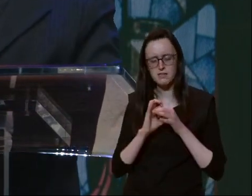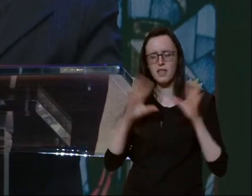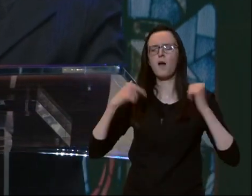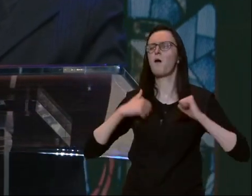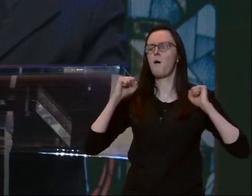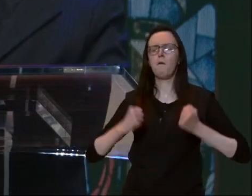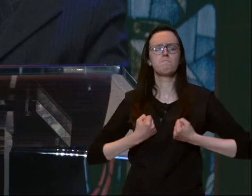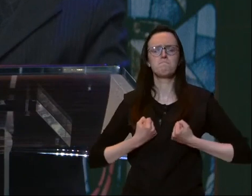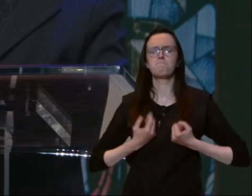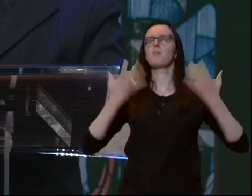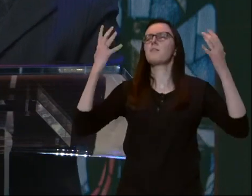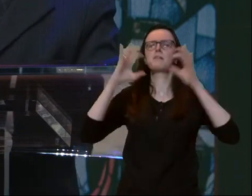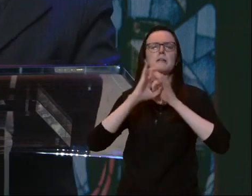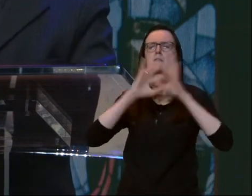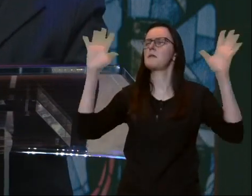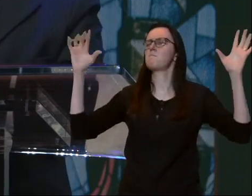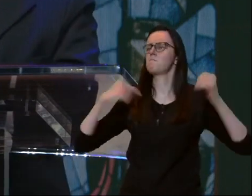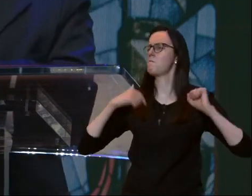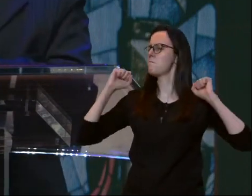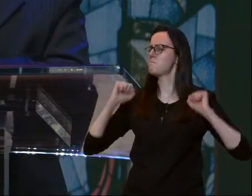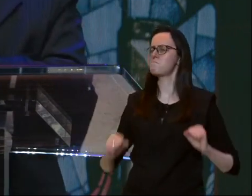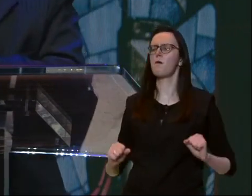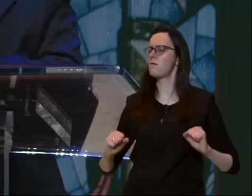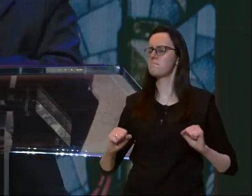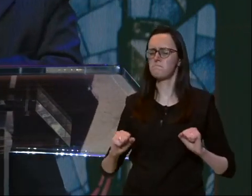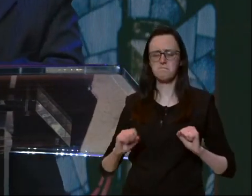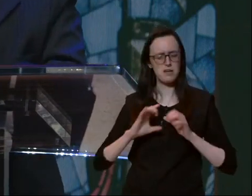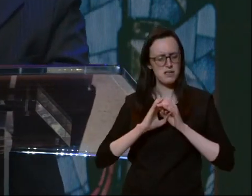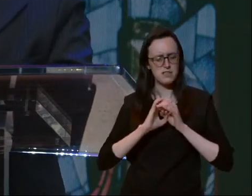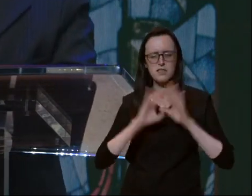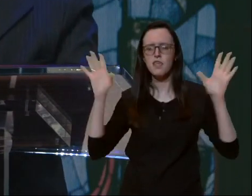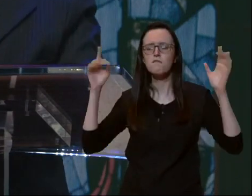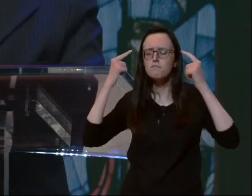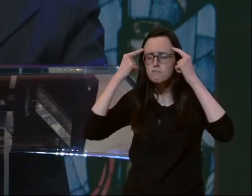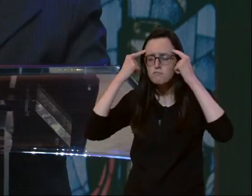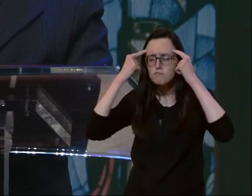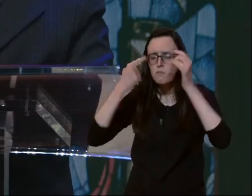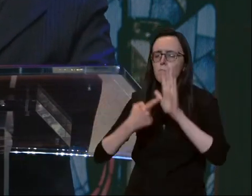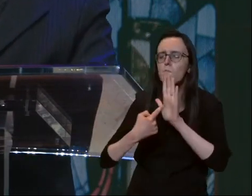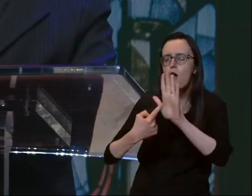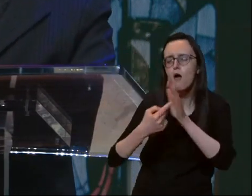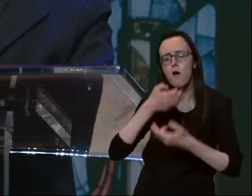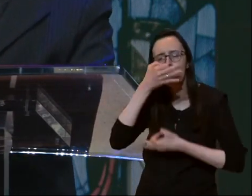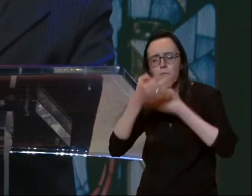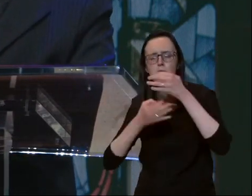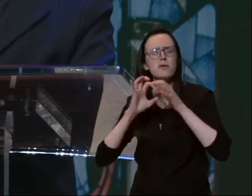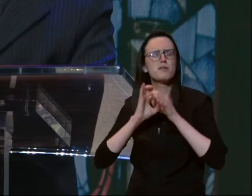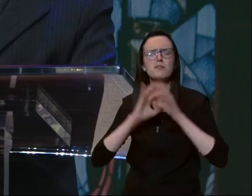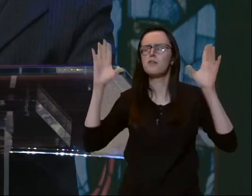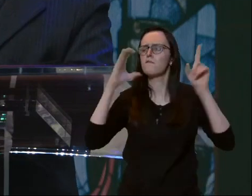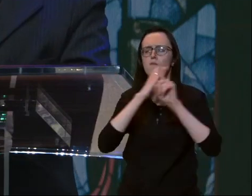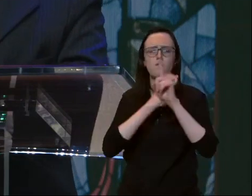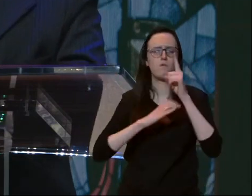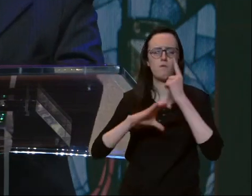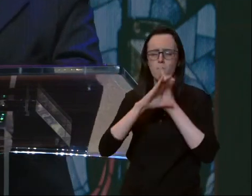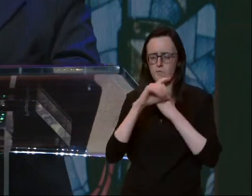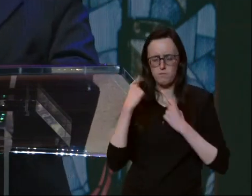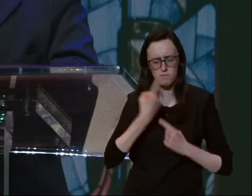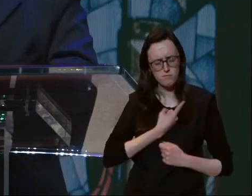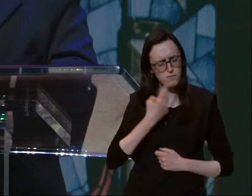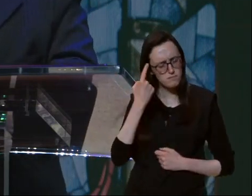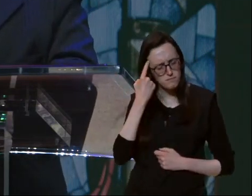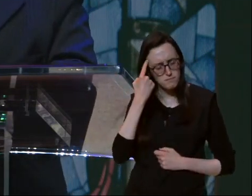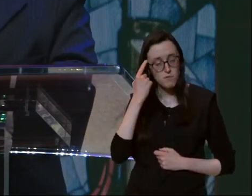de expressão, na liberdade de pensamento, de culto, na liberdade